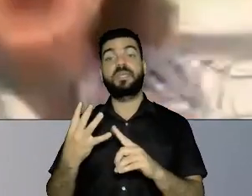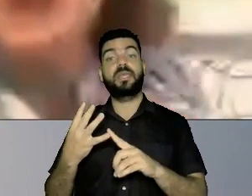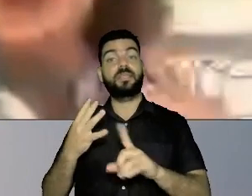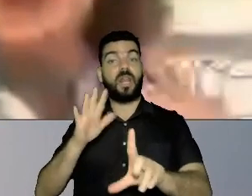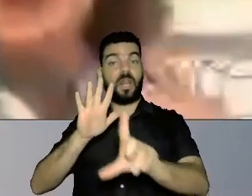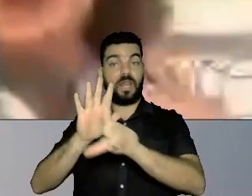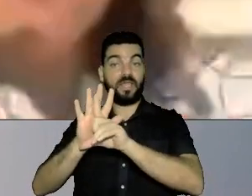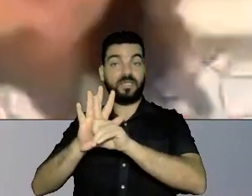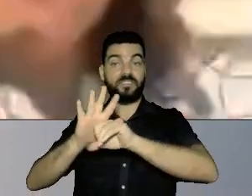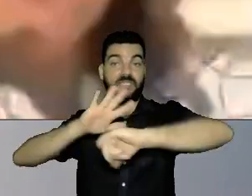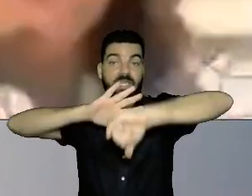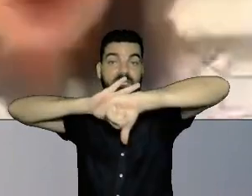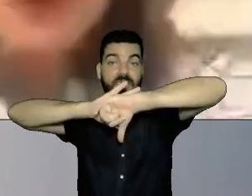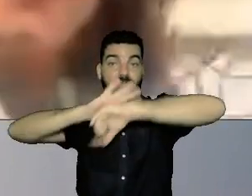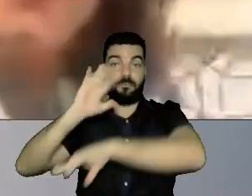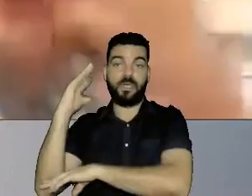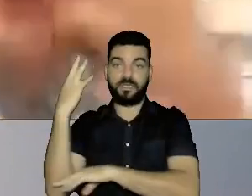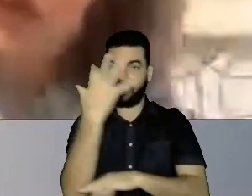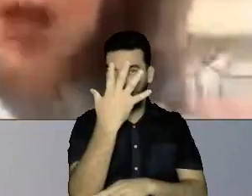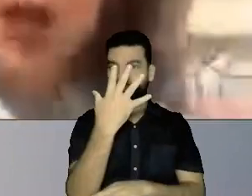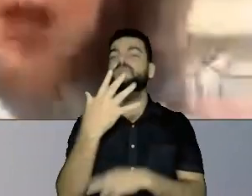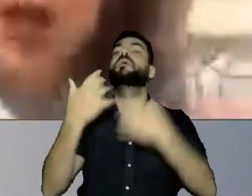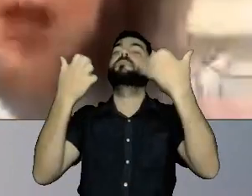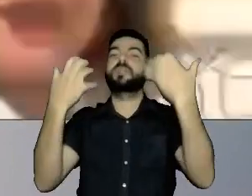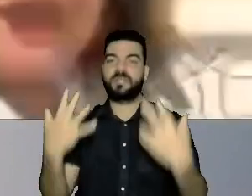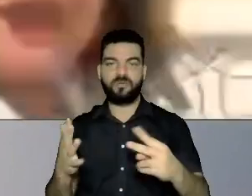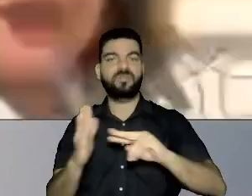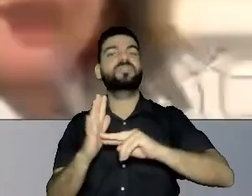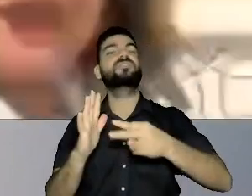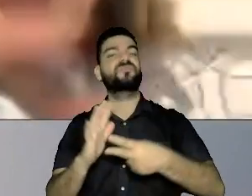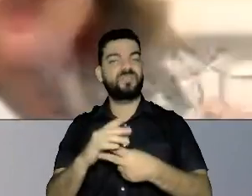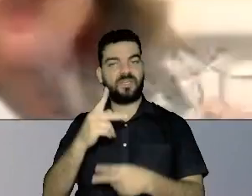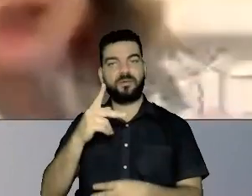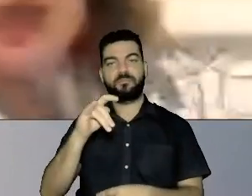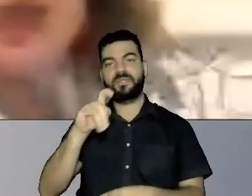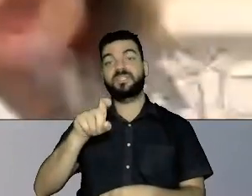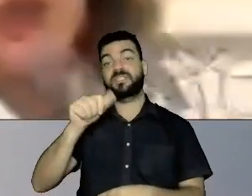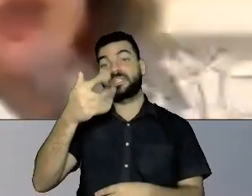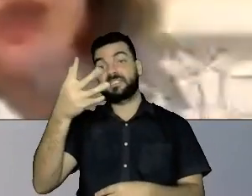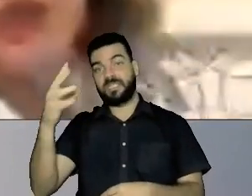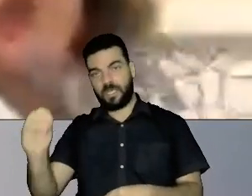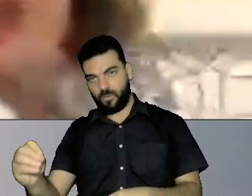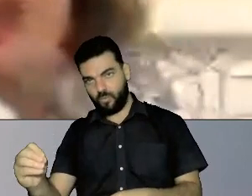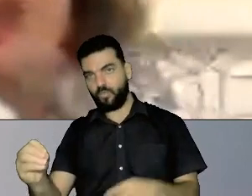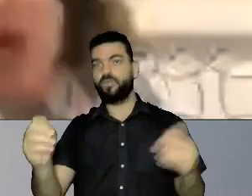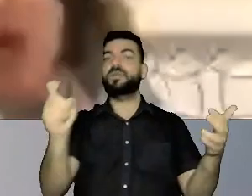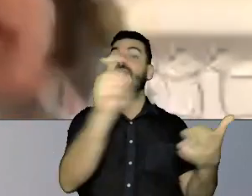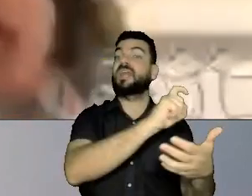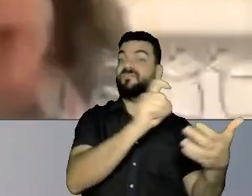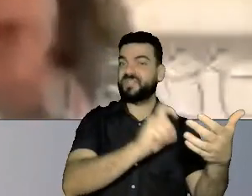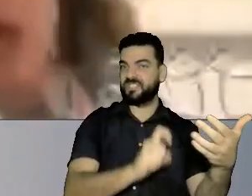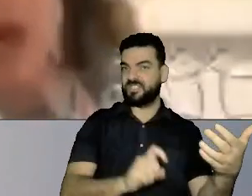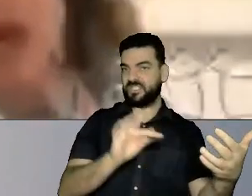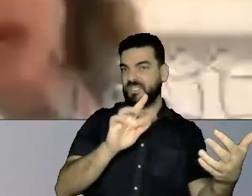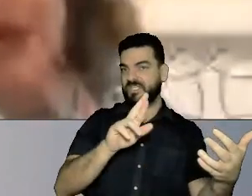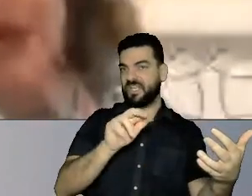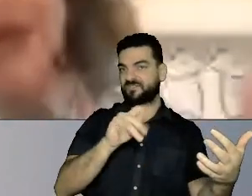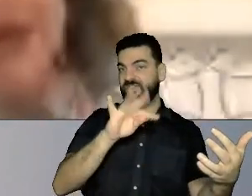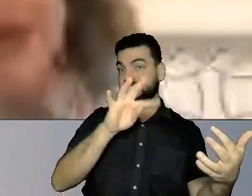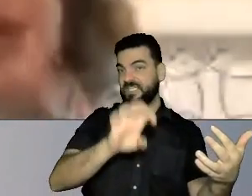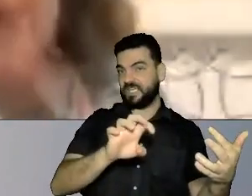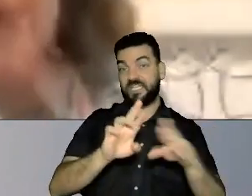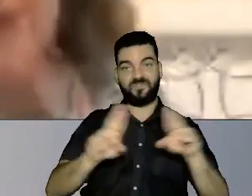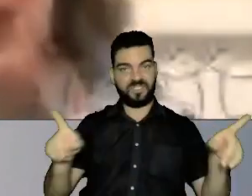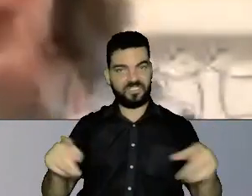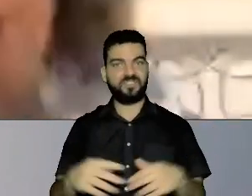essa discussão do que é pichação, aliás, na lei não, mas os juristas que discutem o direito ambiental